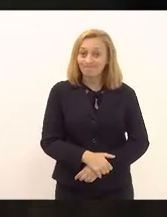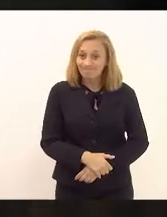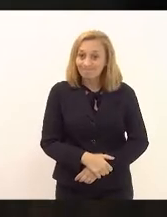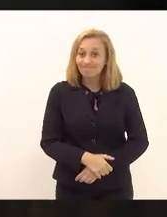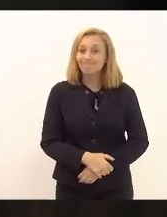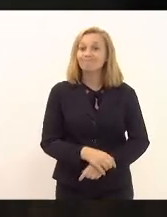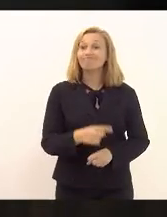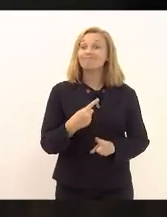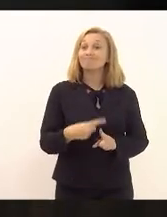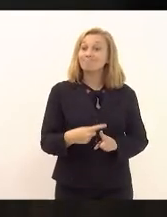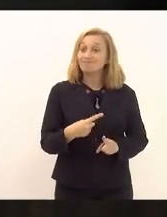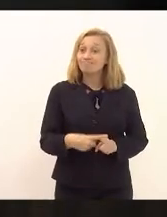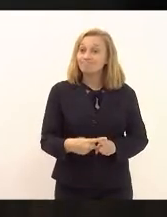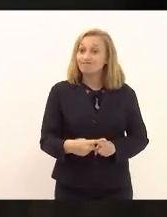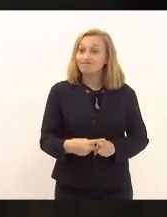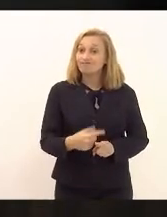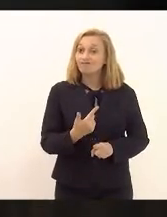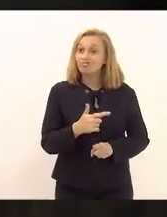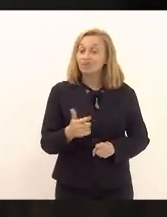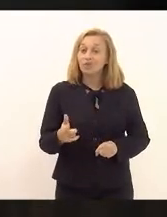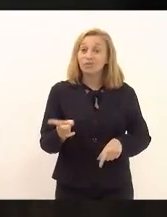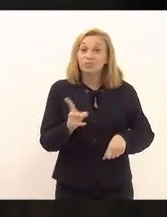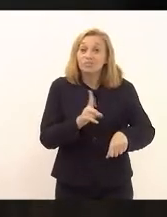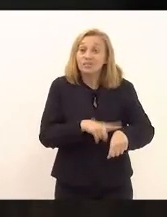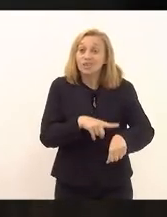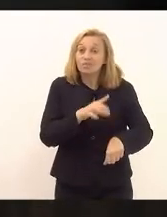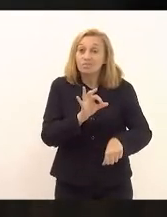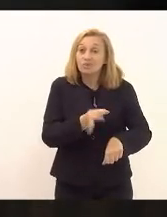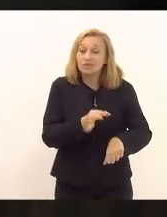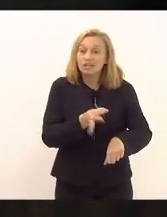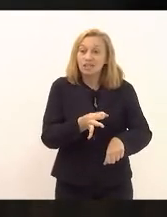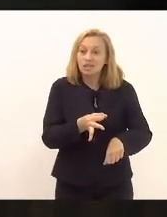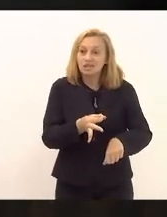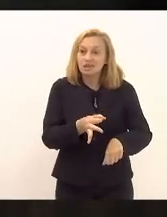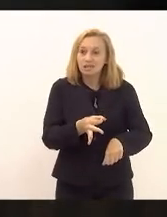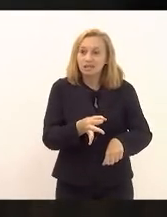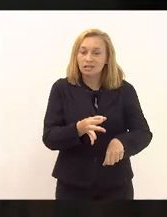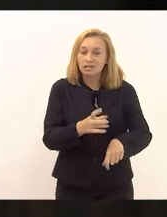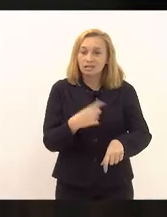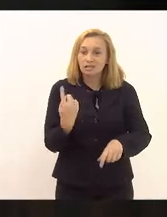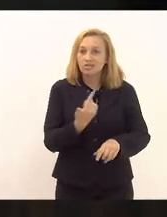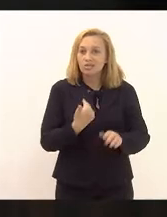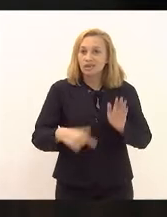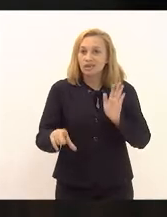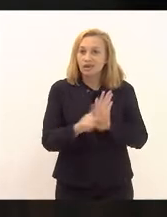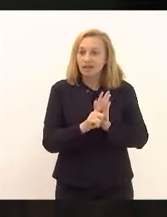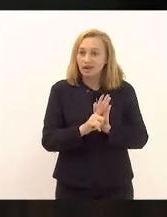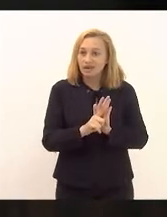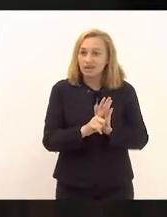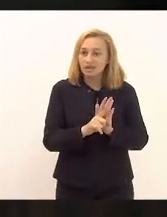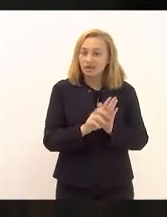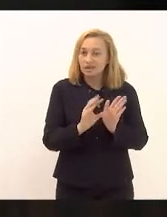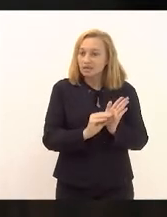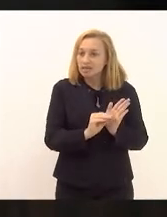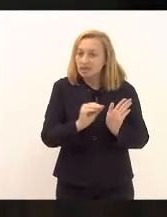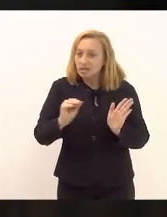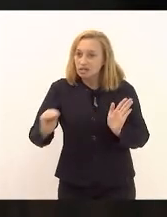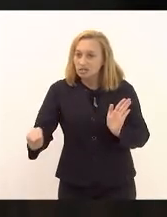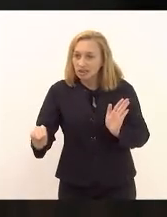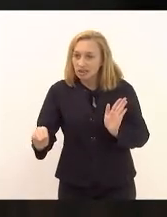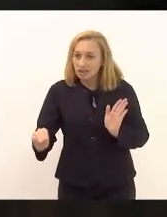porque não temos previsão no... Não, cadê a nossa lei de transferência para